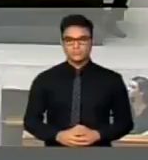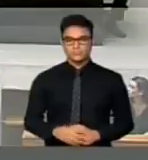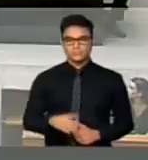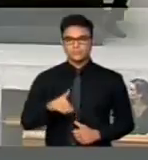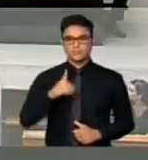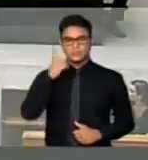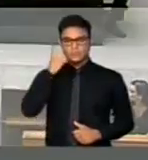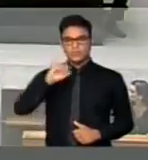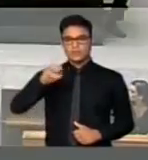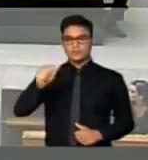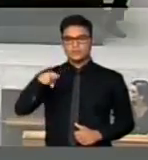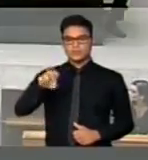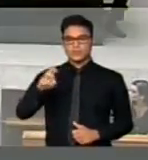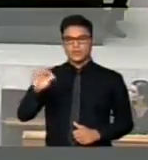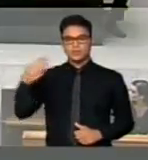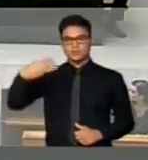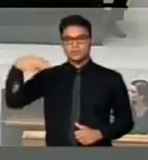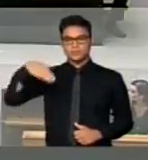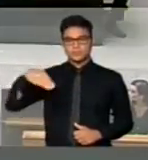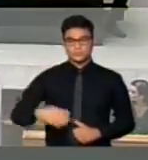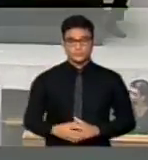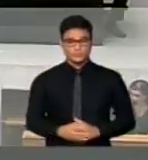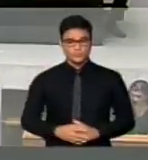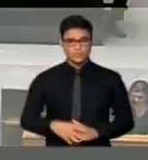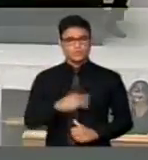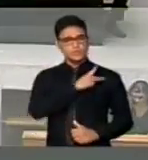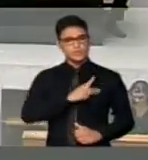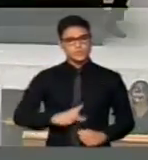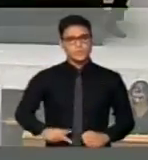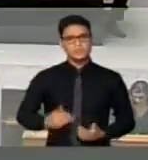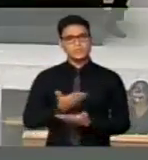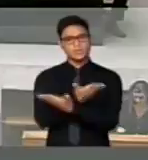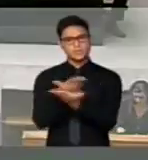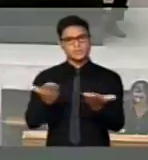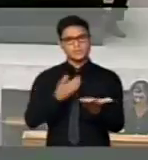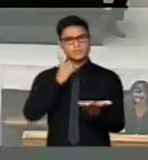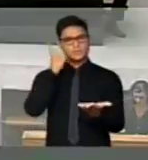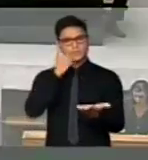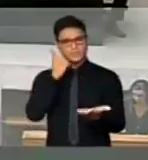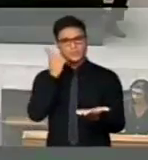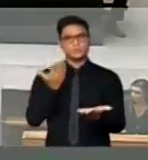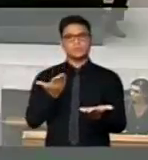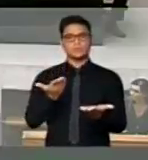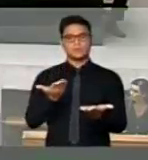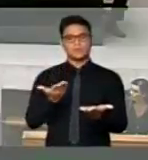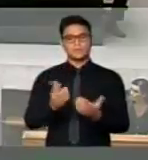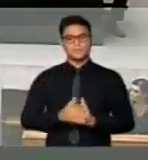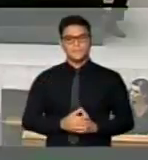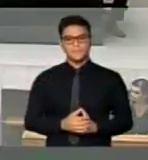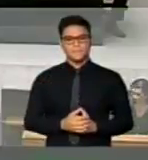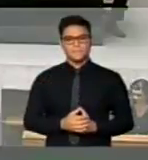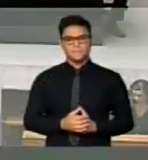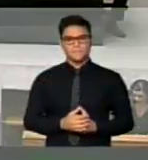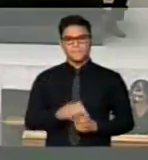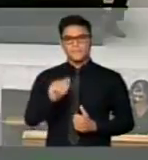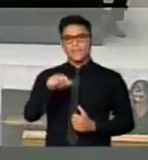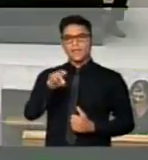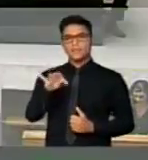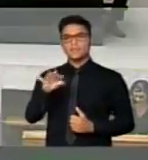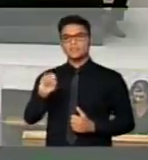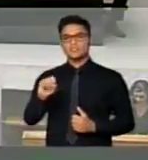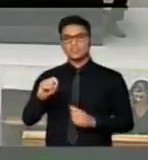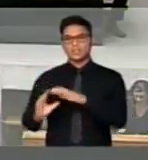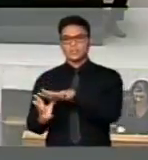deputada Janete Capiberibe, Vossa Excelência tem 3 minutos. Senhor presidente, senhores e senhoras parlamentares, a Anistia